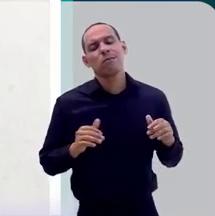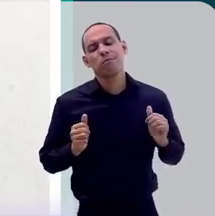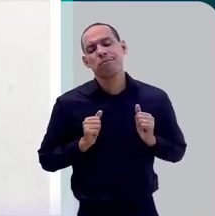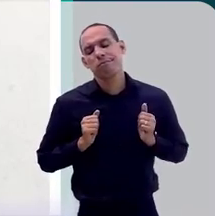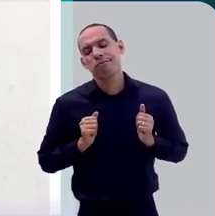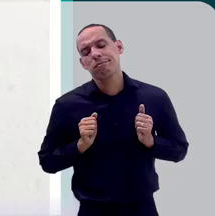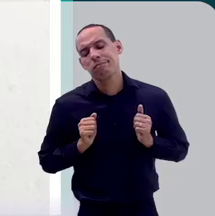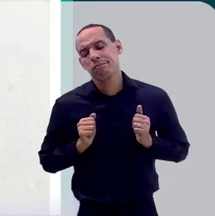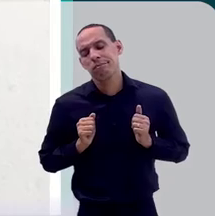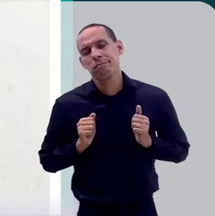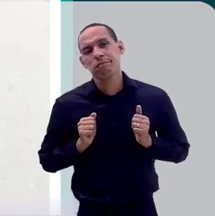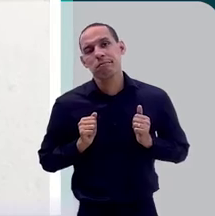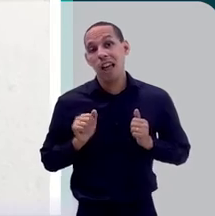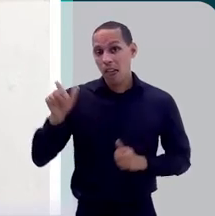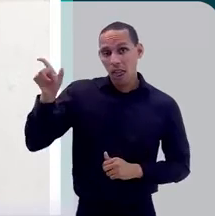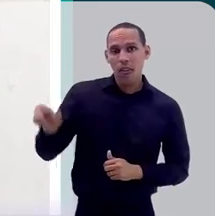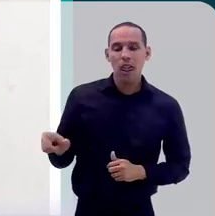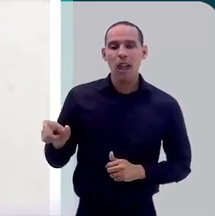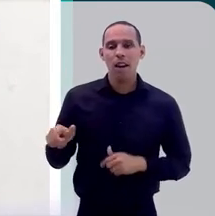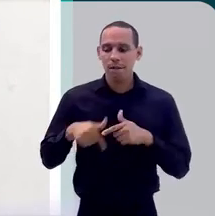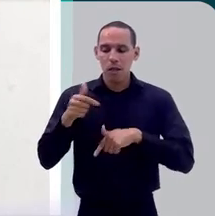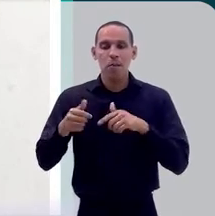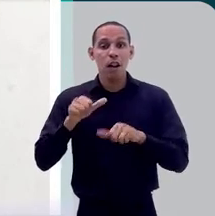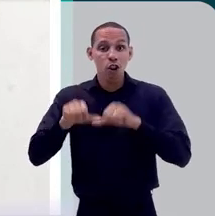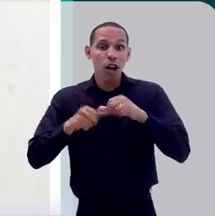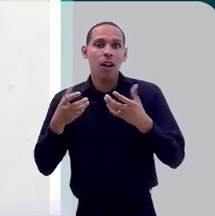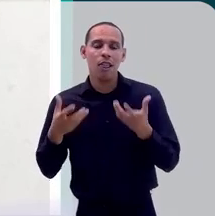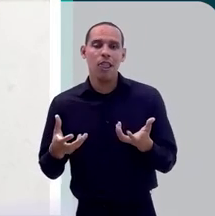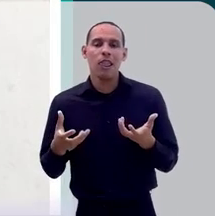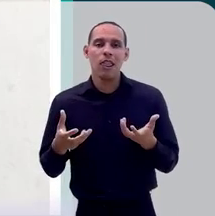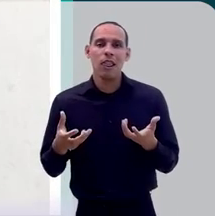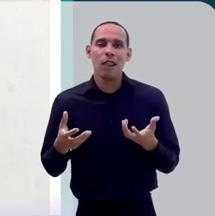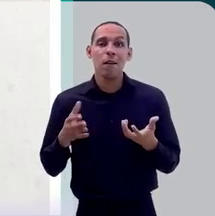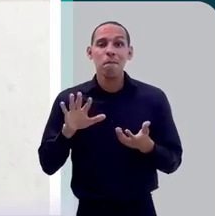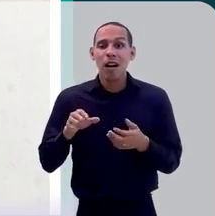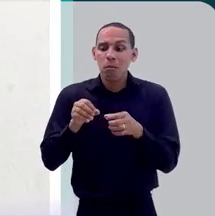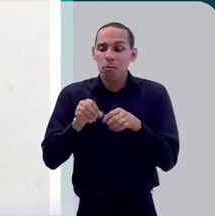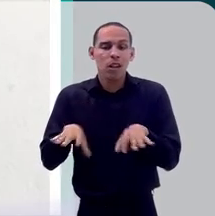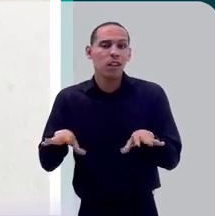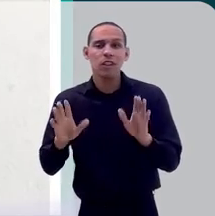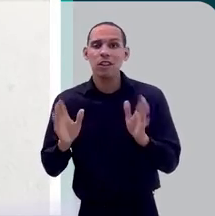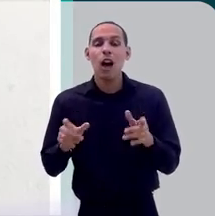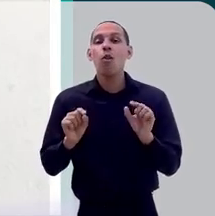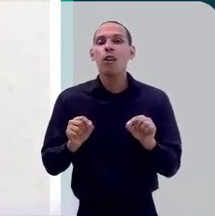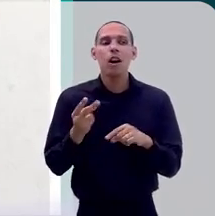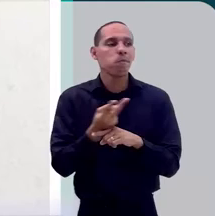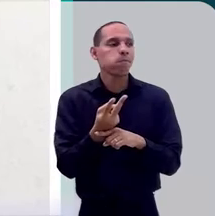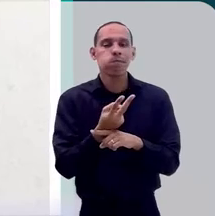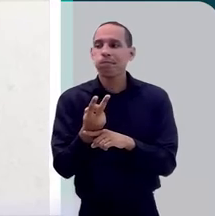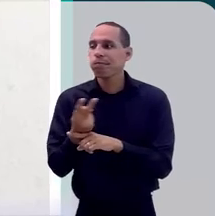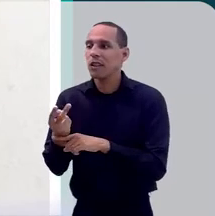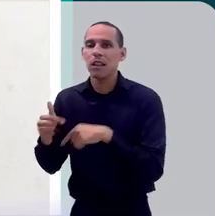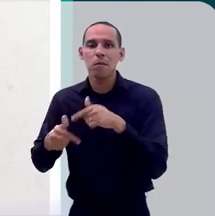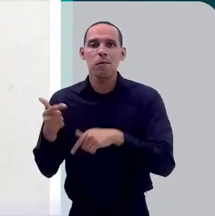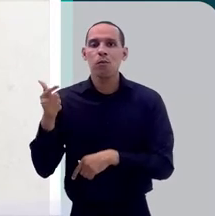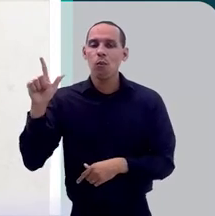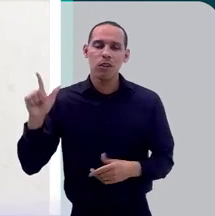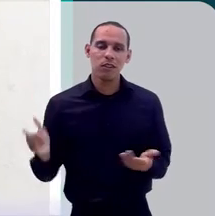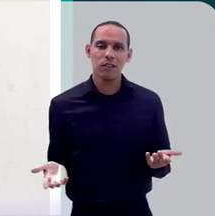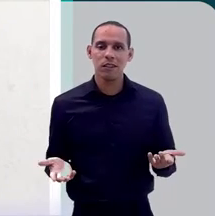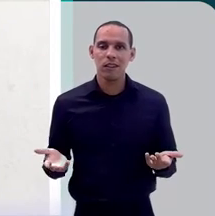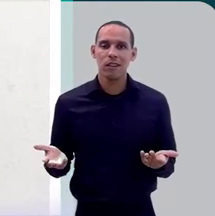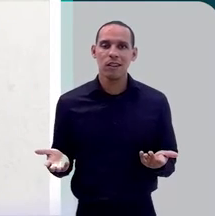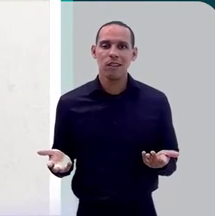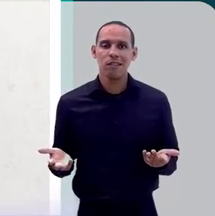nada. Mesmo que a pessoa queira trocar de trabalho, vai estar prejudicada até na busca desse outro